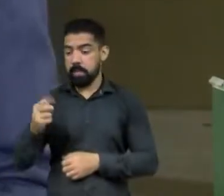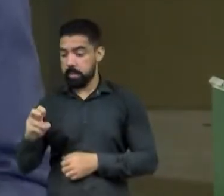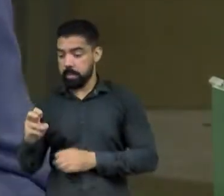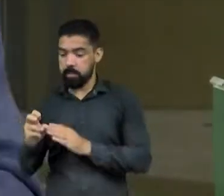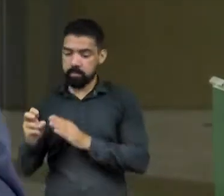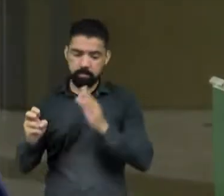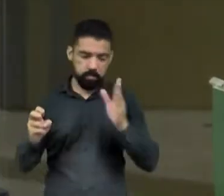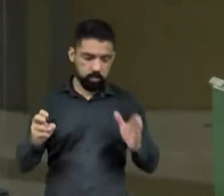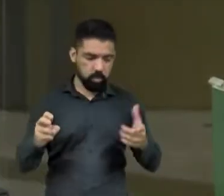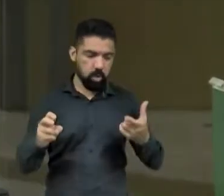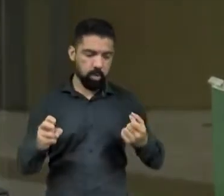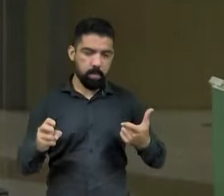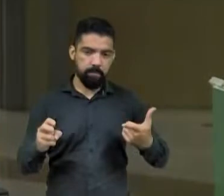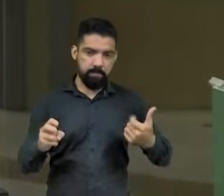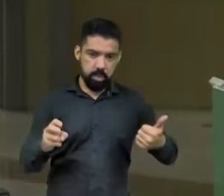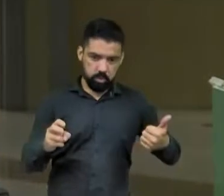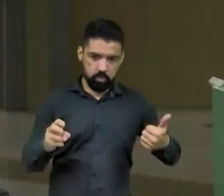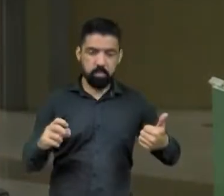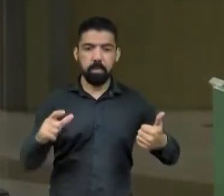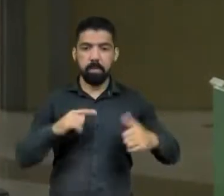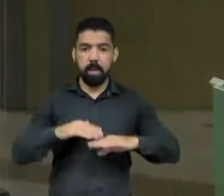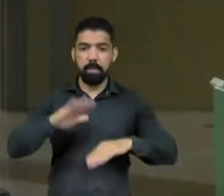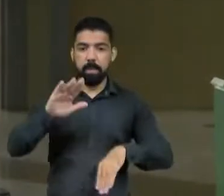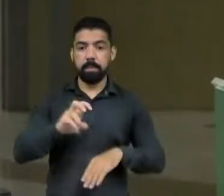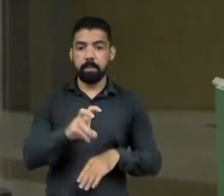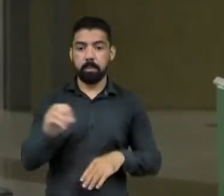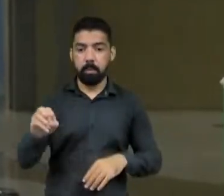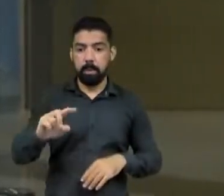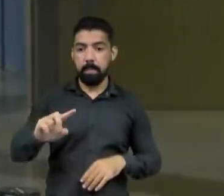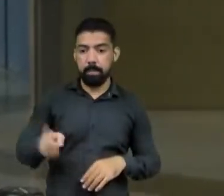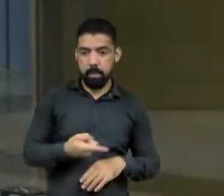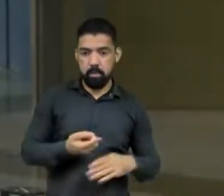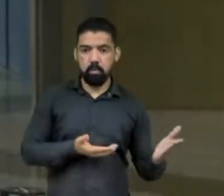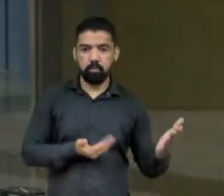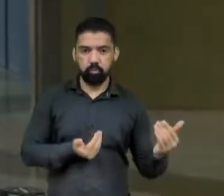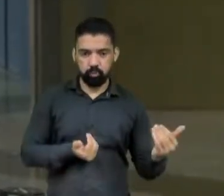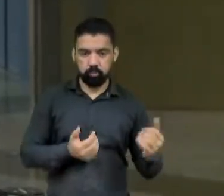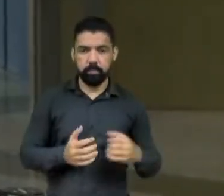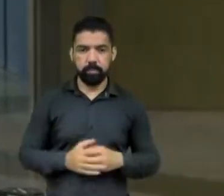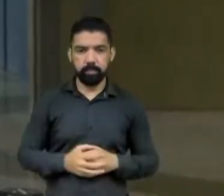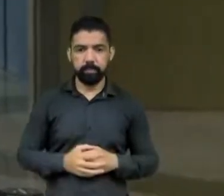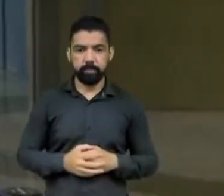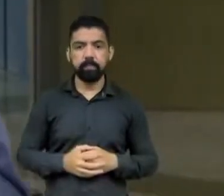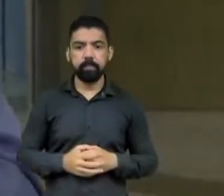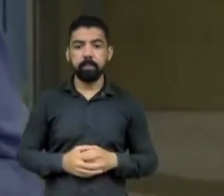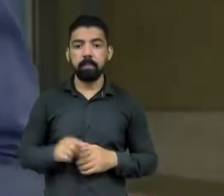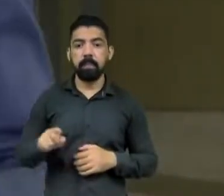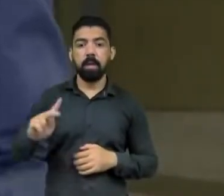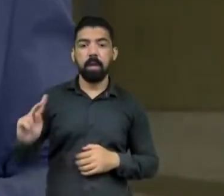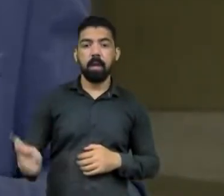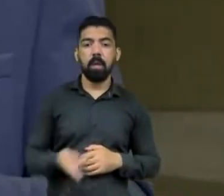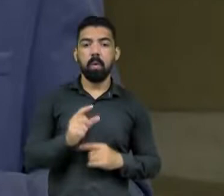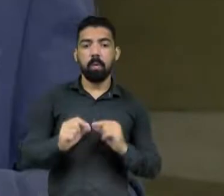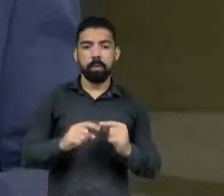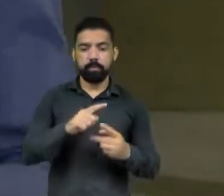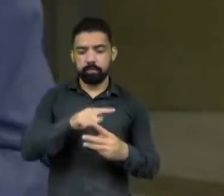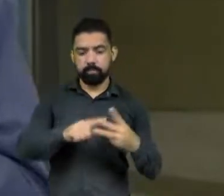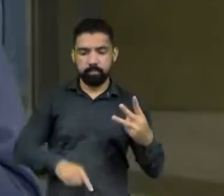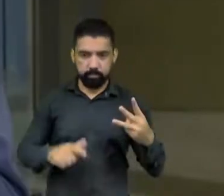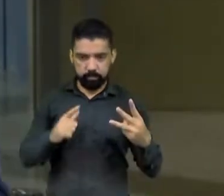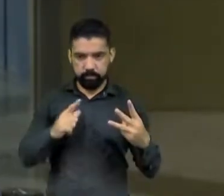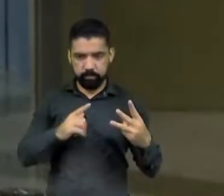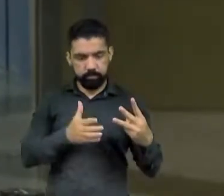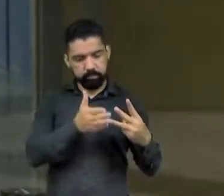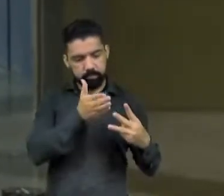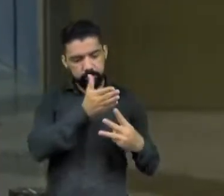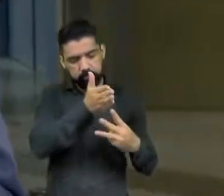de 50 mil jovens passaram pelo Primeiro Passo, que acontece em três vertentes, três linhas de ação. Eu vou